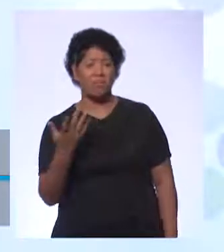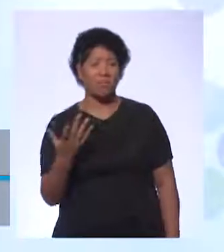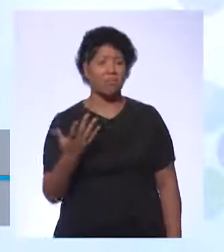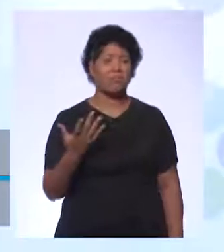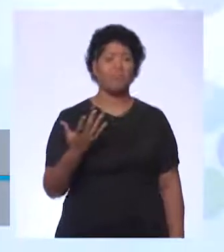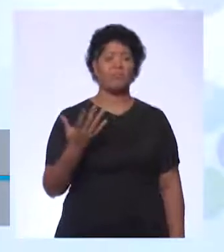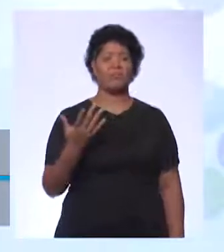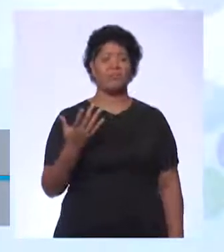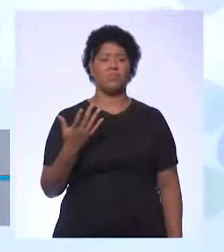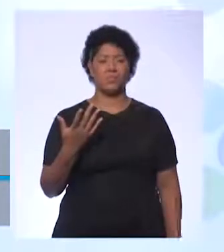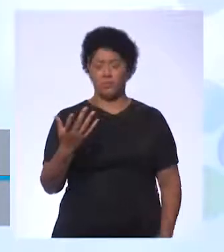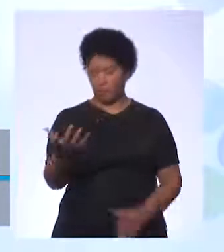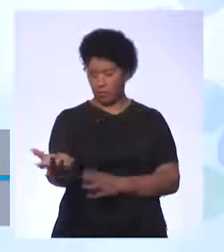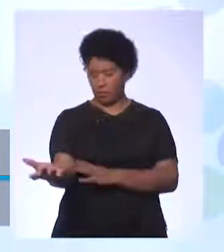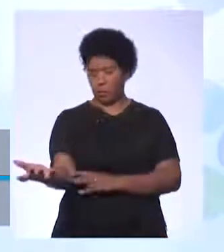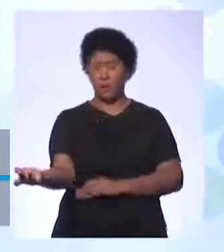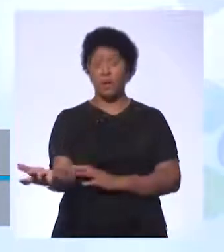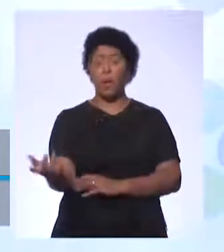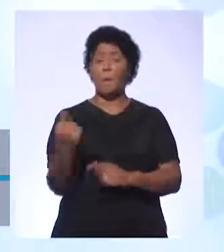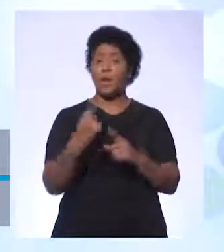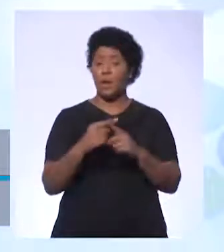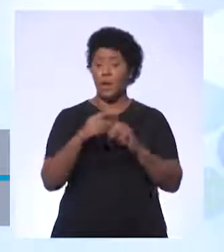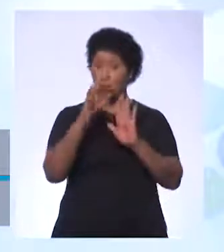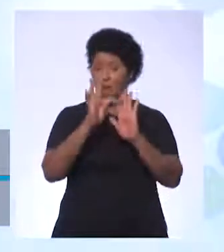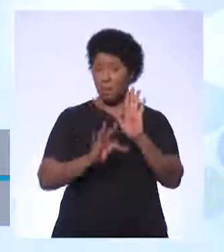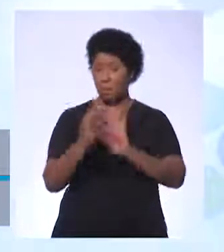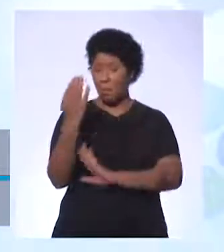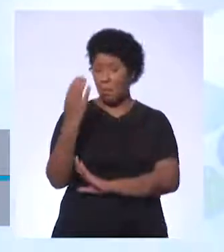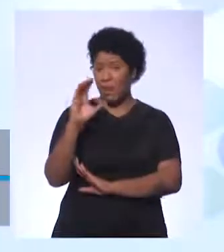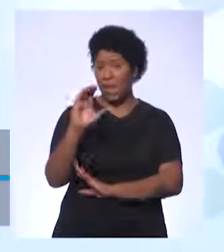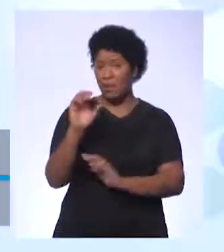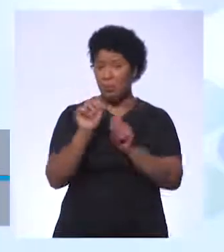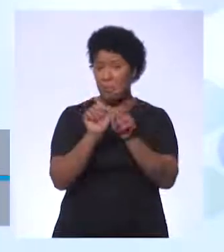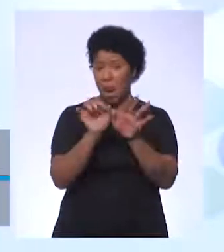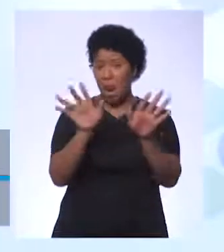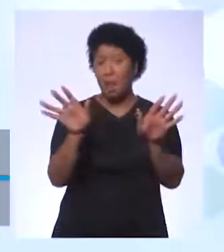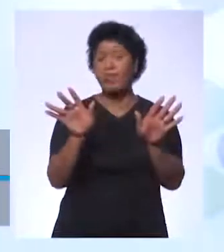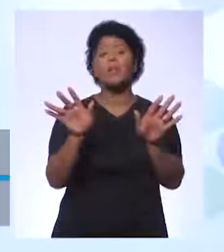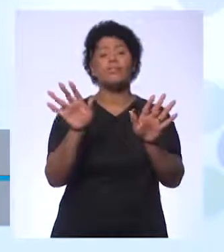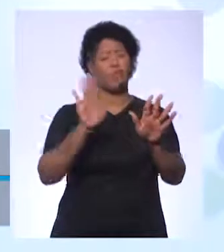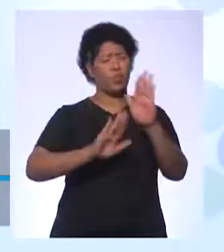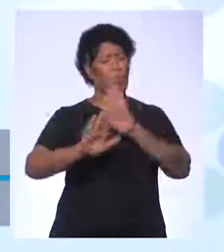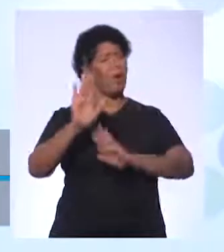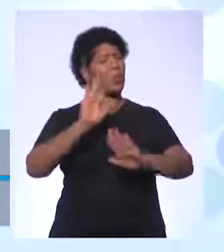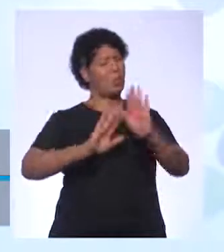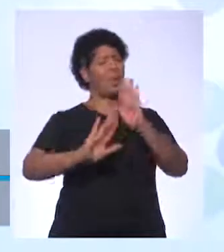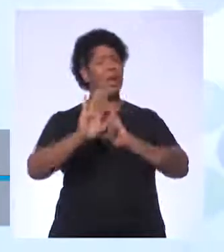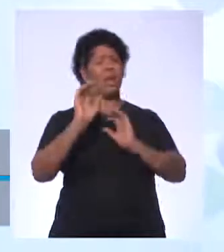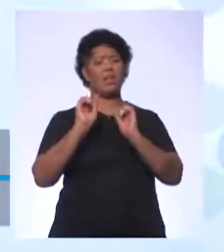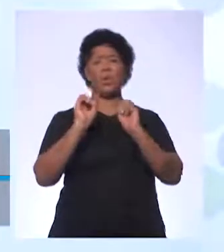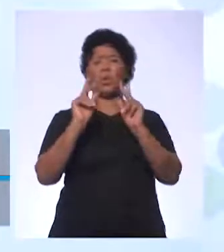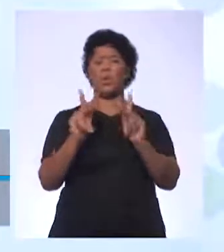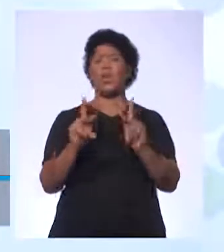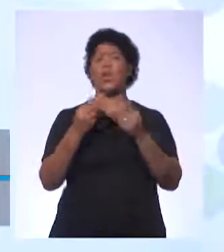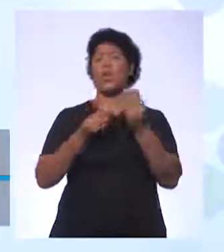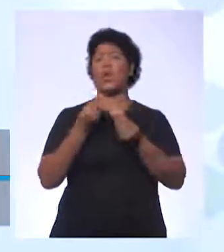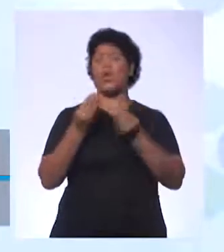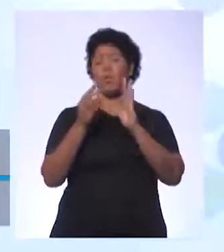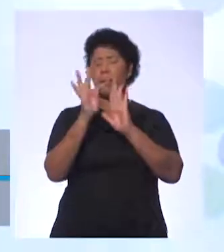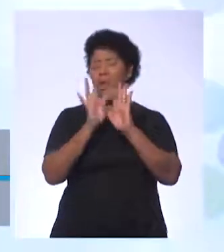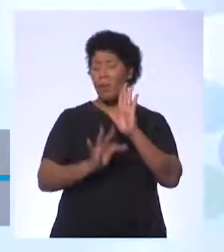texto para ser publicado, divulgado, pensar em algumas expressões que não são adequadas ali no momento, né? Palavras